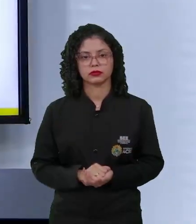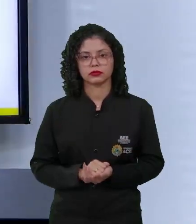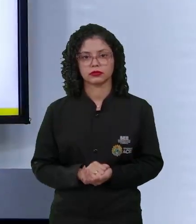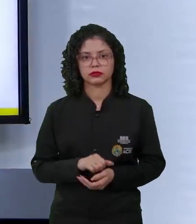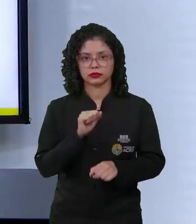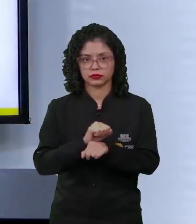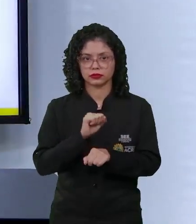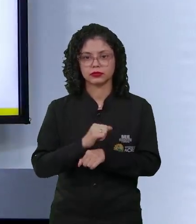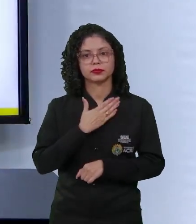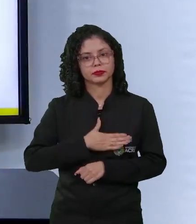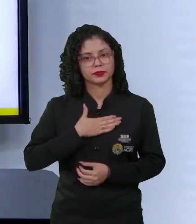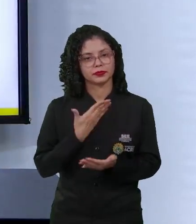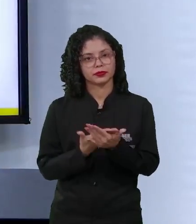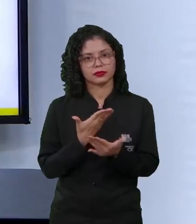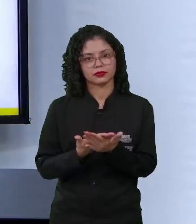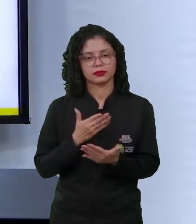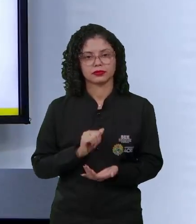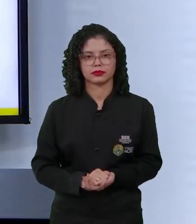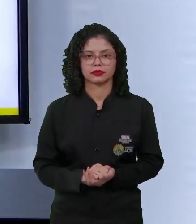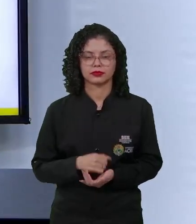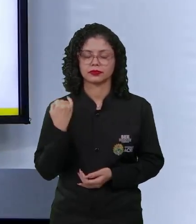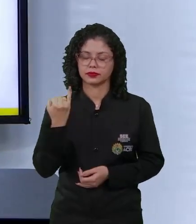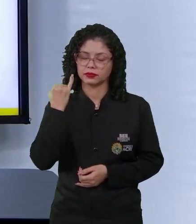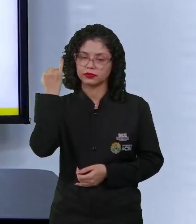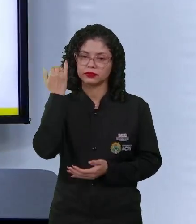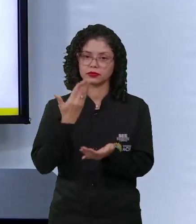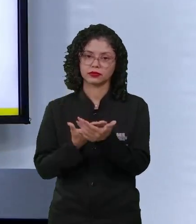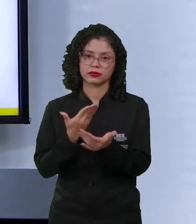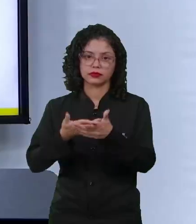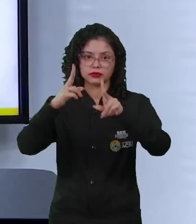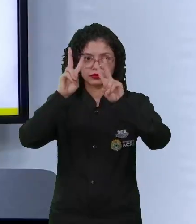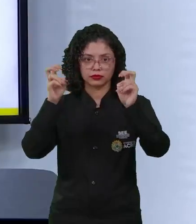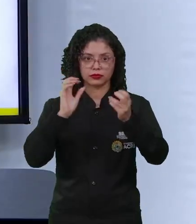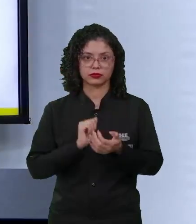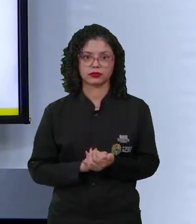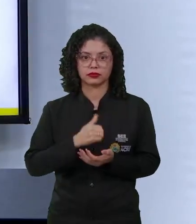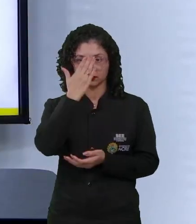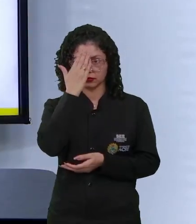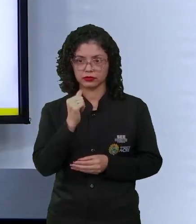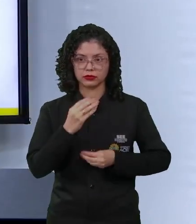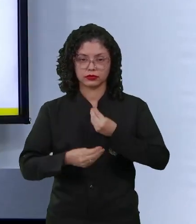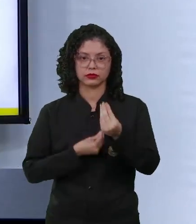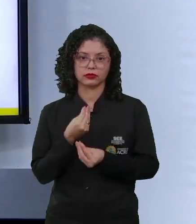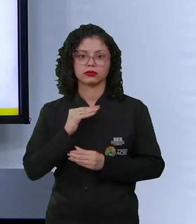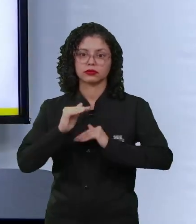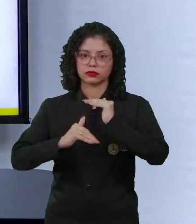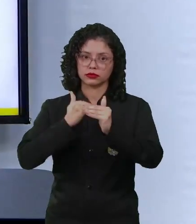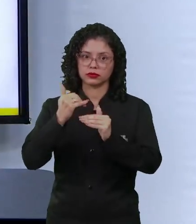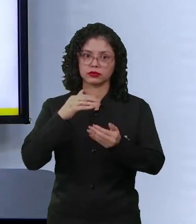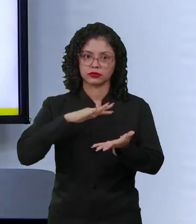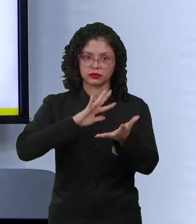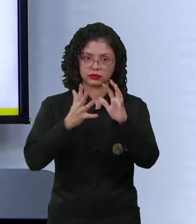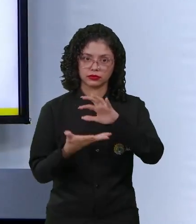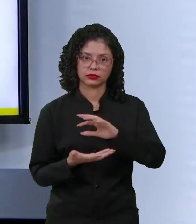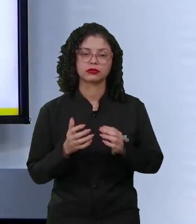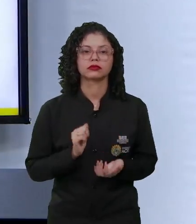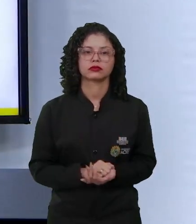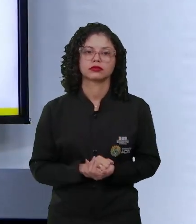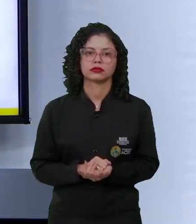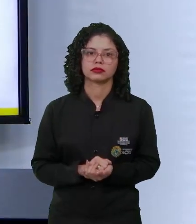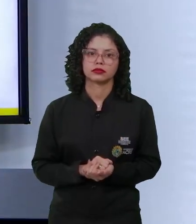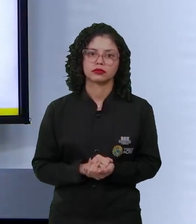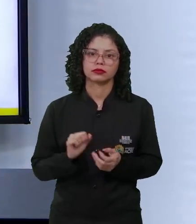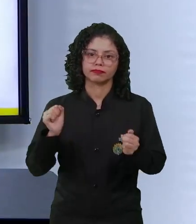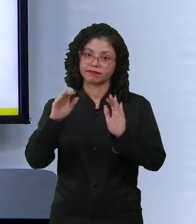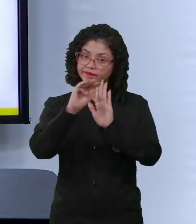Eu espero que vocês tenham gostado da aula. É importante estudar esse assunto para a gente saber como que os países do mundo todo